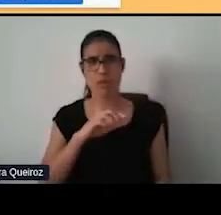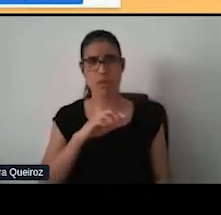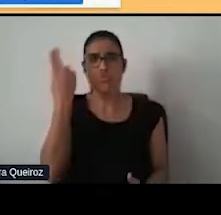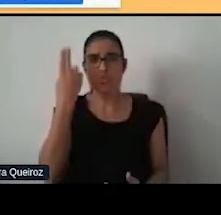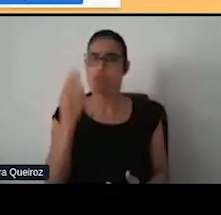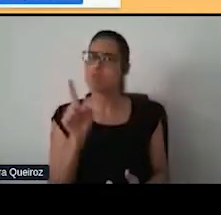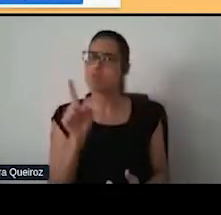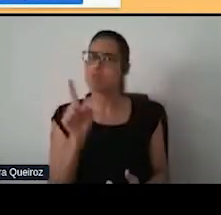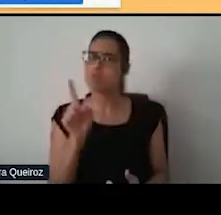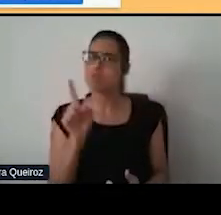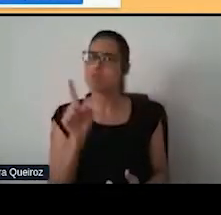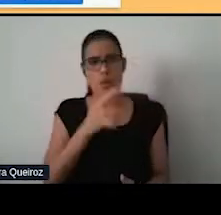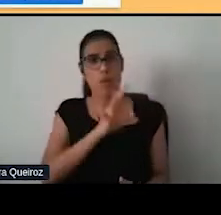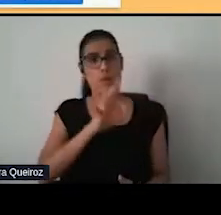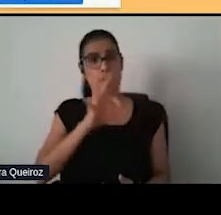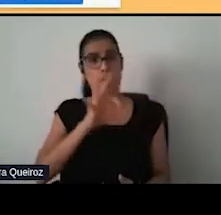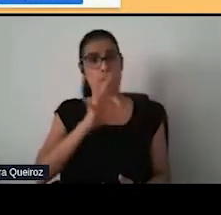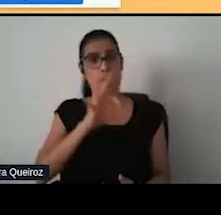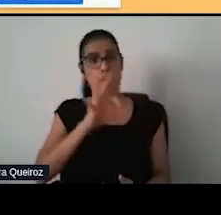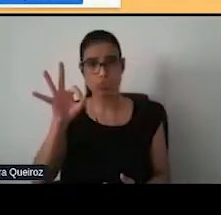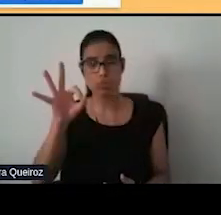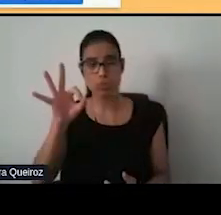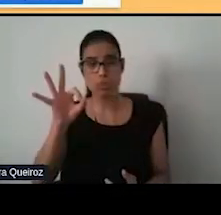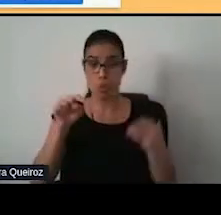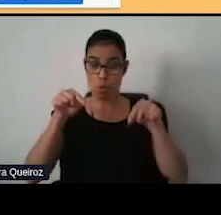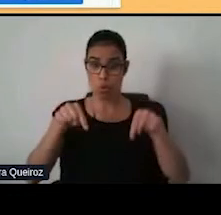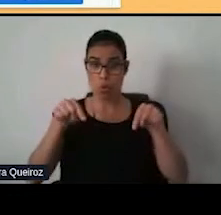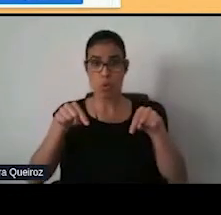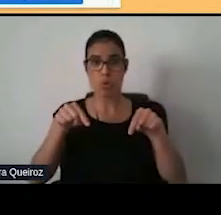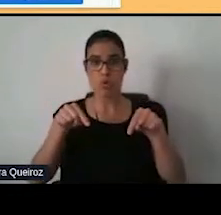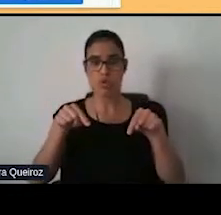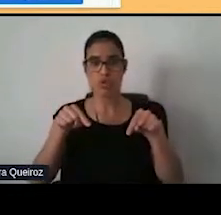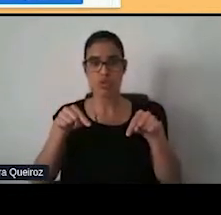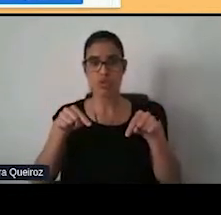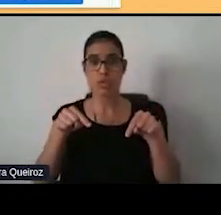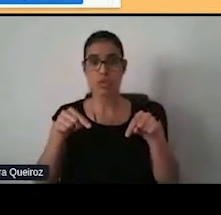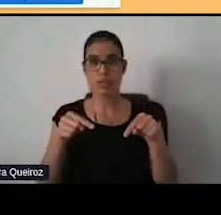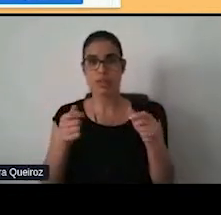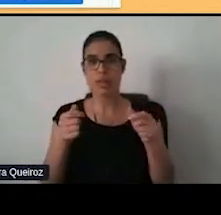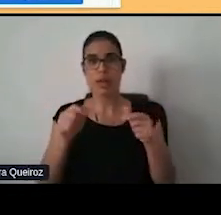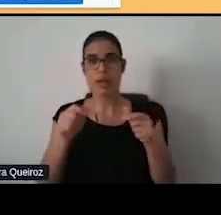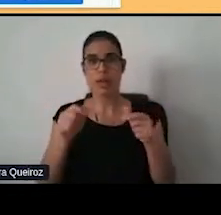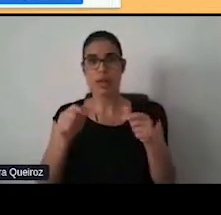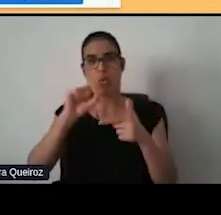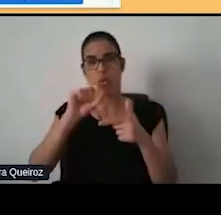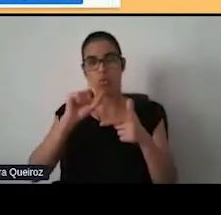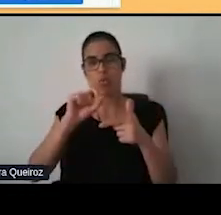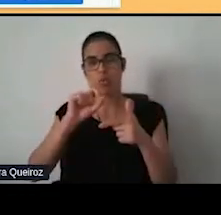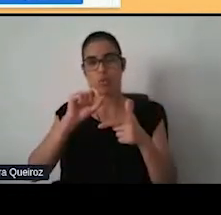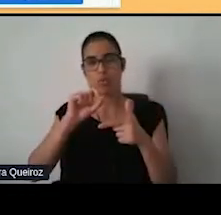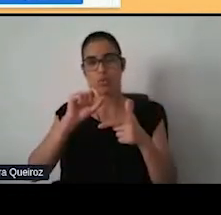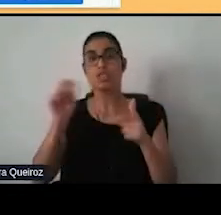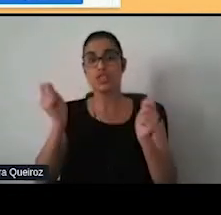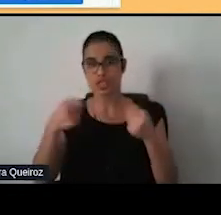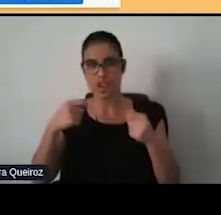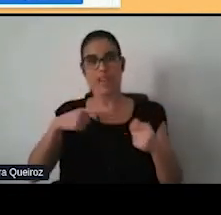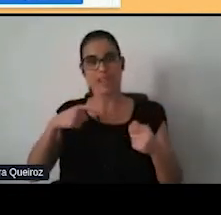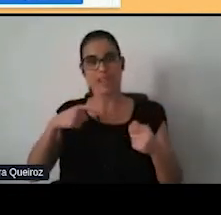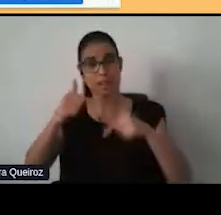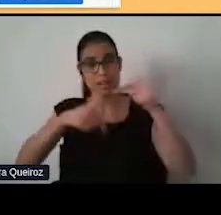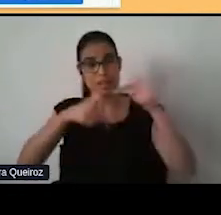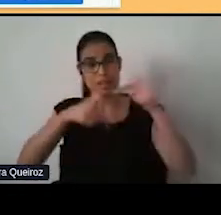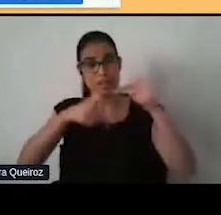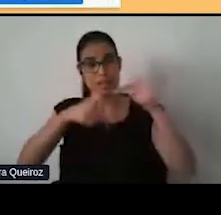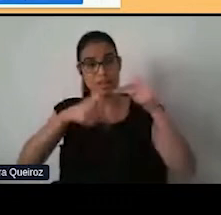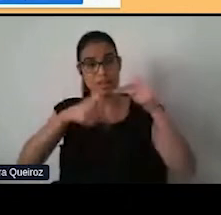ferramentas são ótimas até. Hoje em dia, eles estão fazendo, por exemplo, o Google tem feito um trabalho incrível, eles já estão analisando